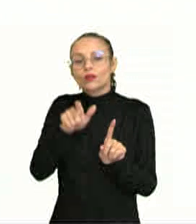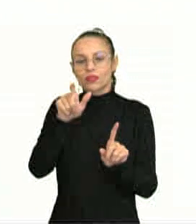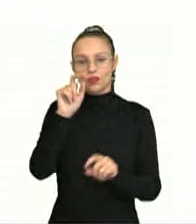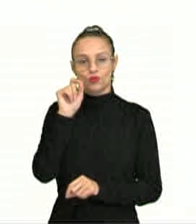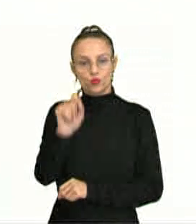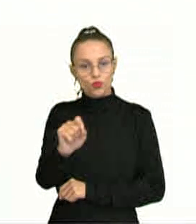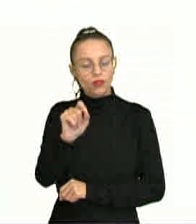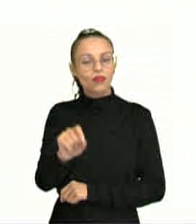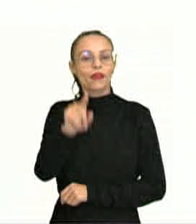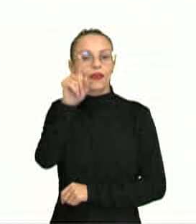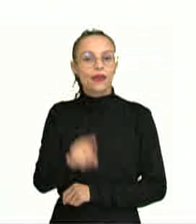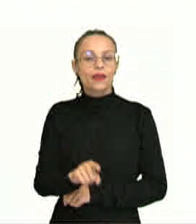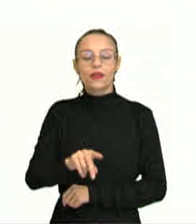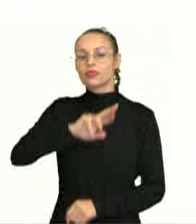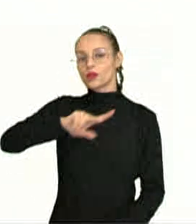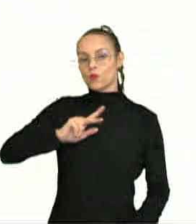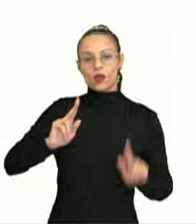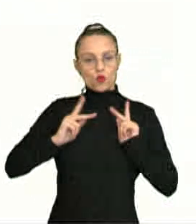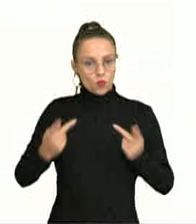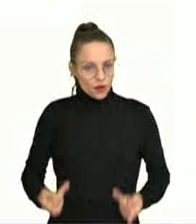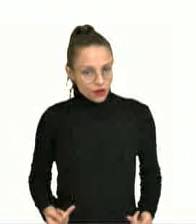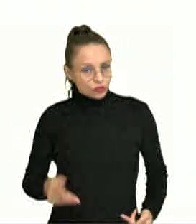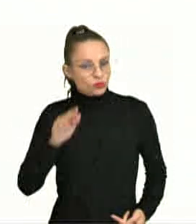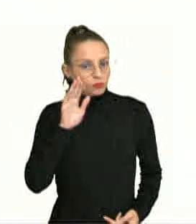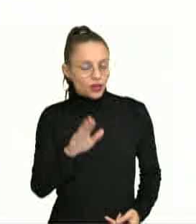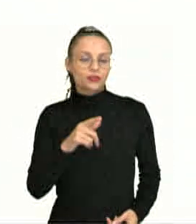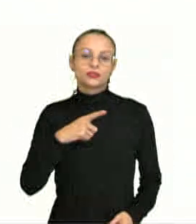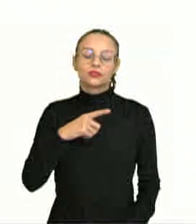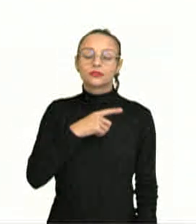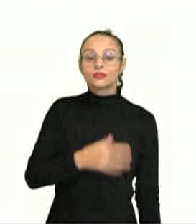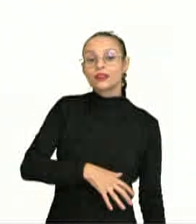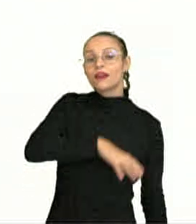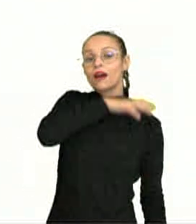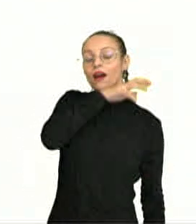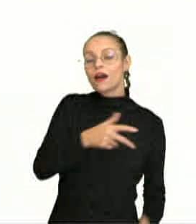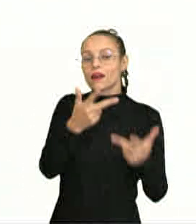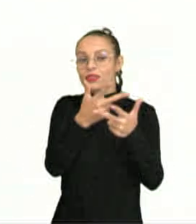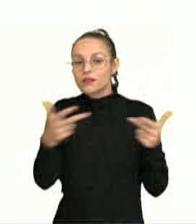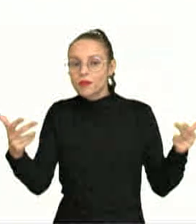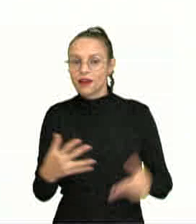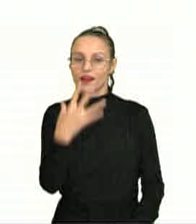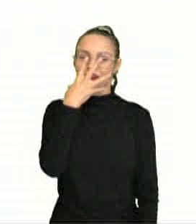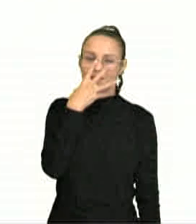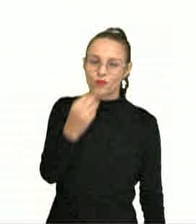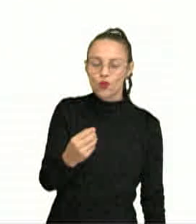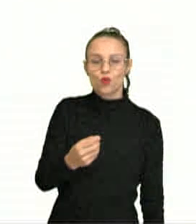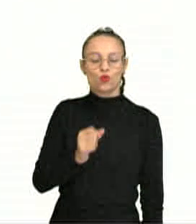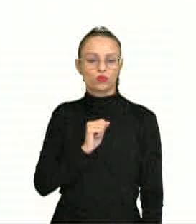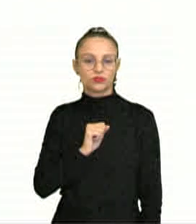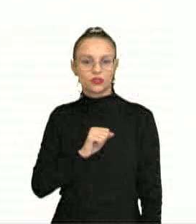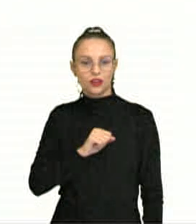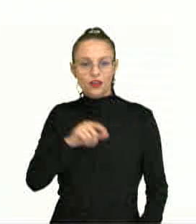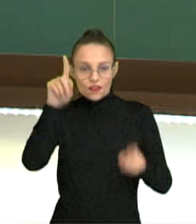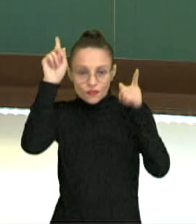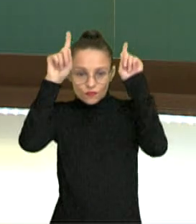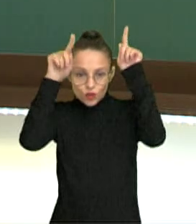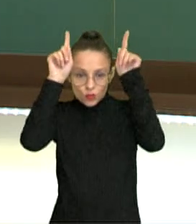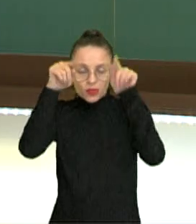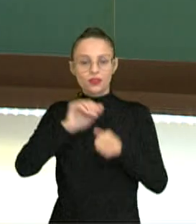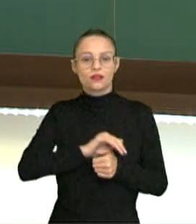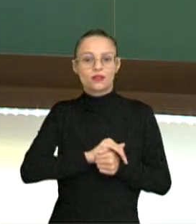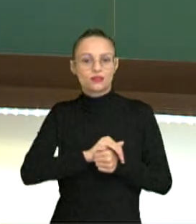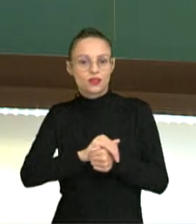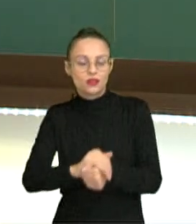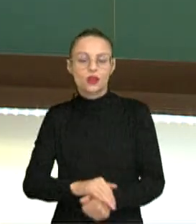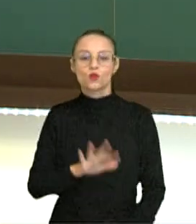quê? Não humanos. Então eu tenho a raposa, a formiga, né, a tartaruga, o leão,